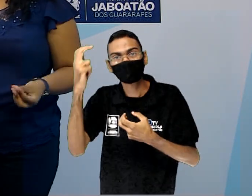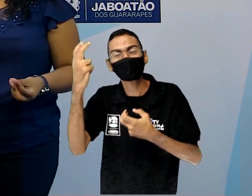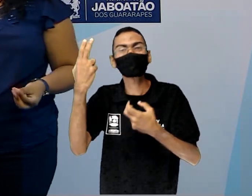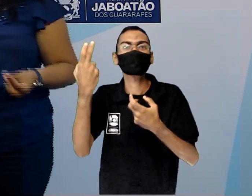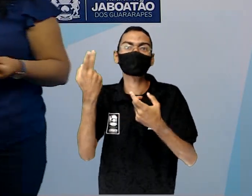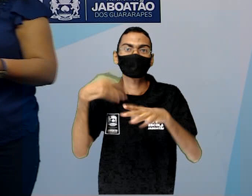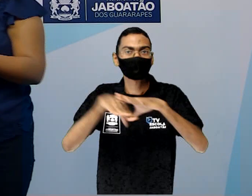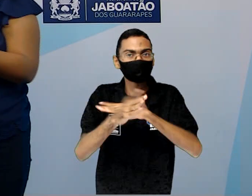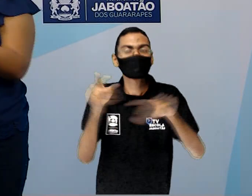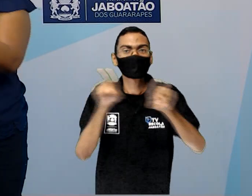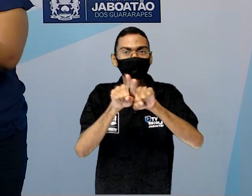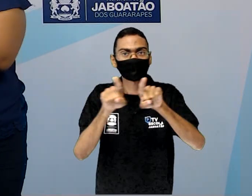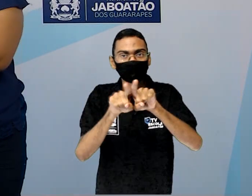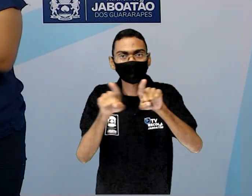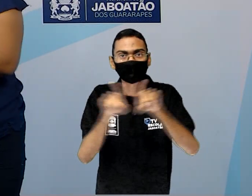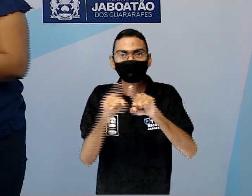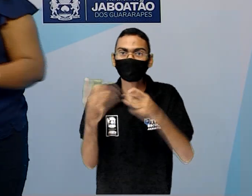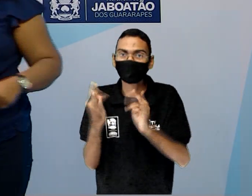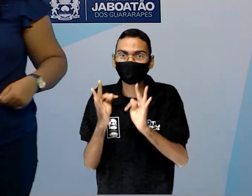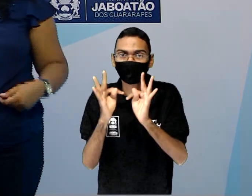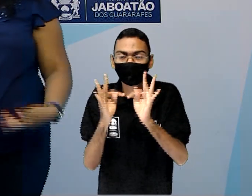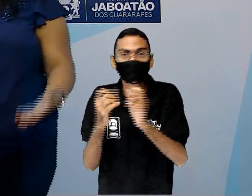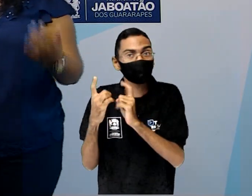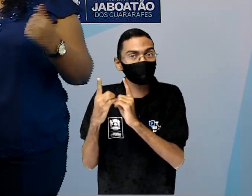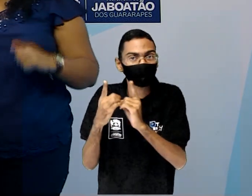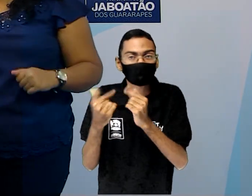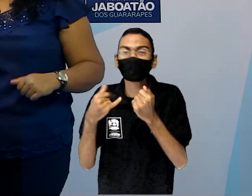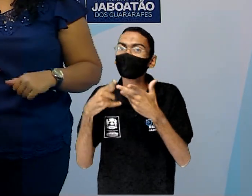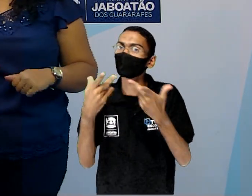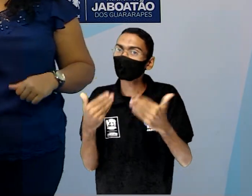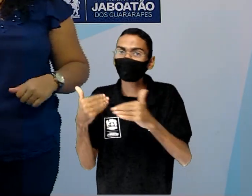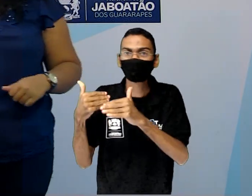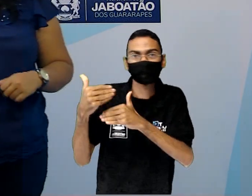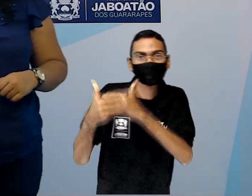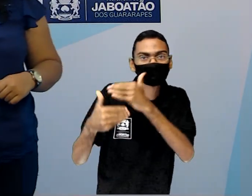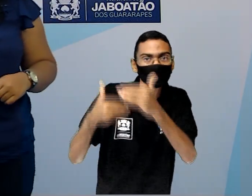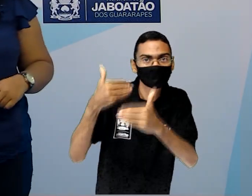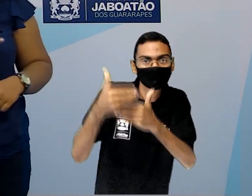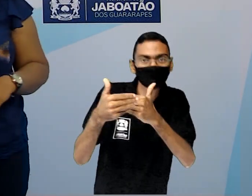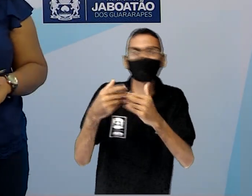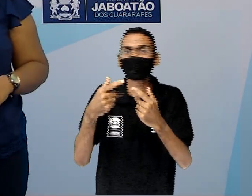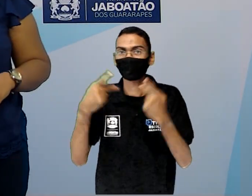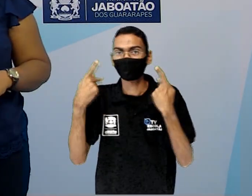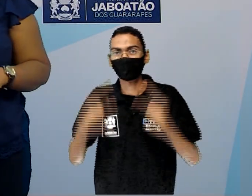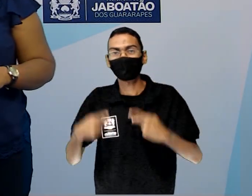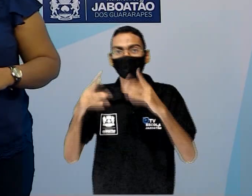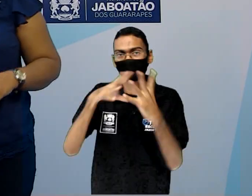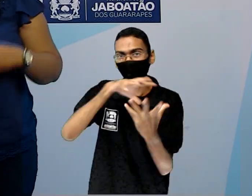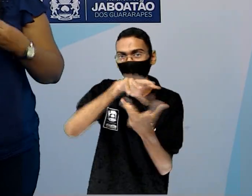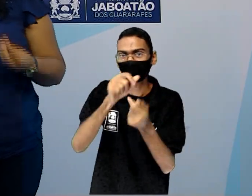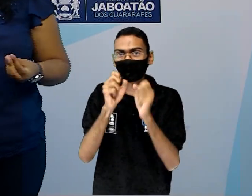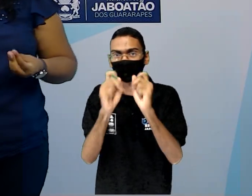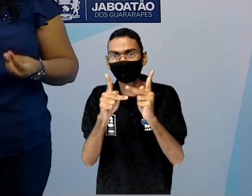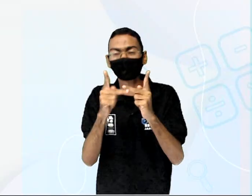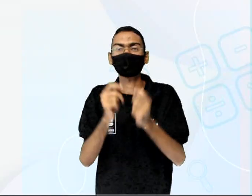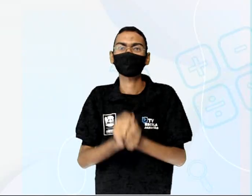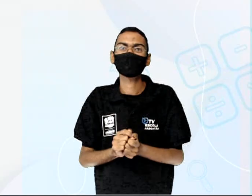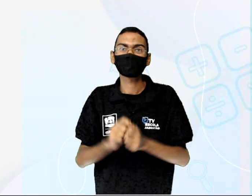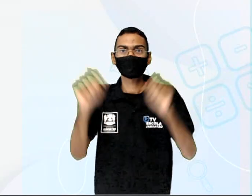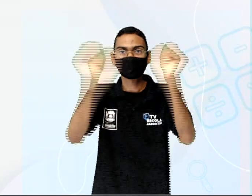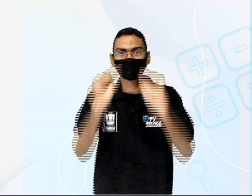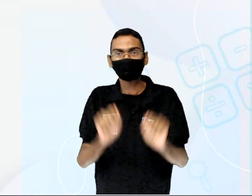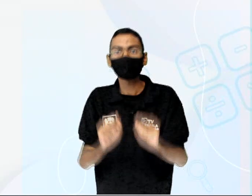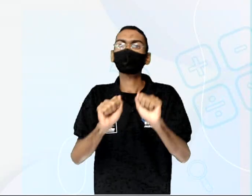e nisso a tecnologia foi acompanhando essa jornada do homem aqui na Terra. Seguinte, a arte, ela